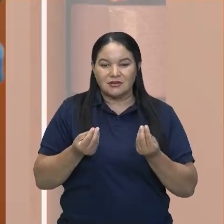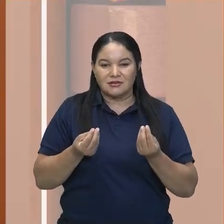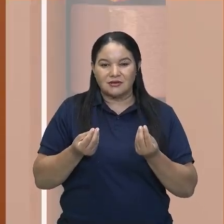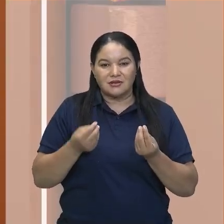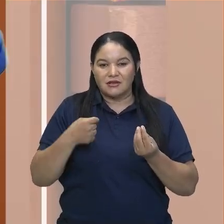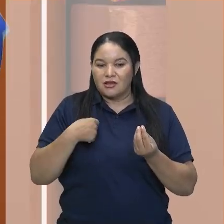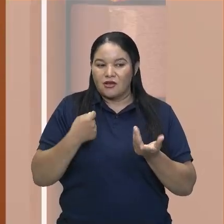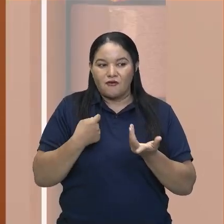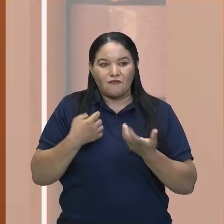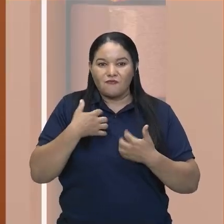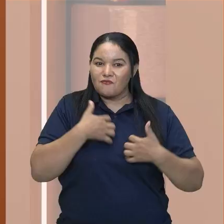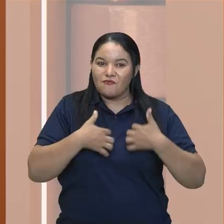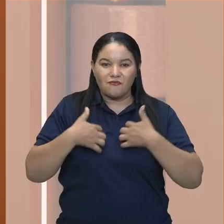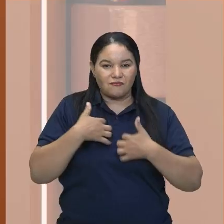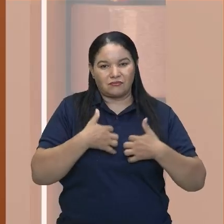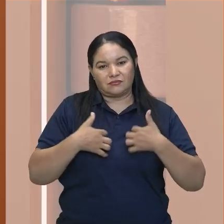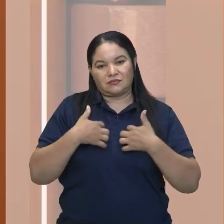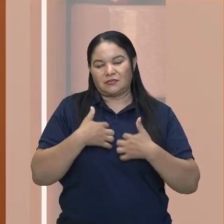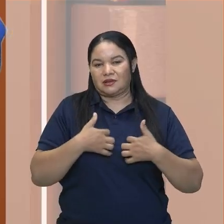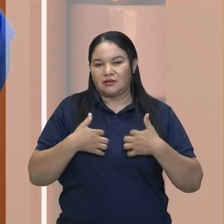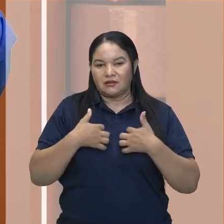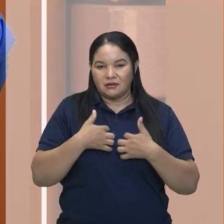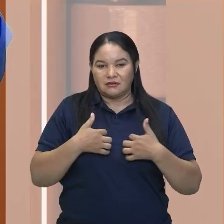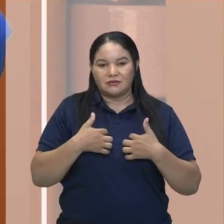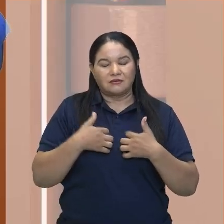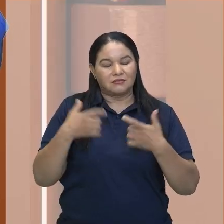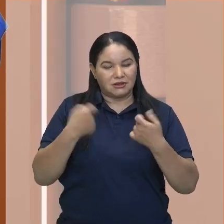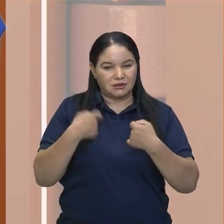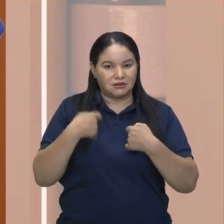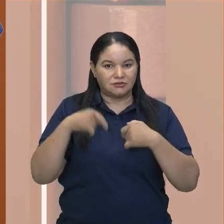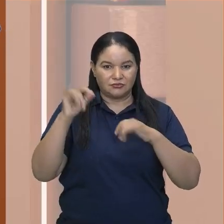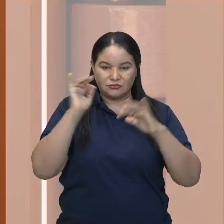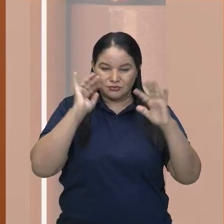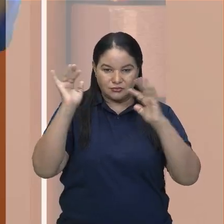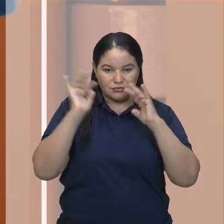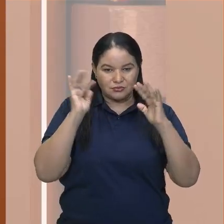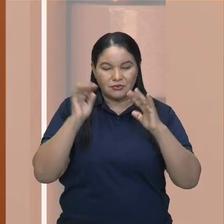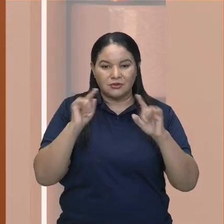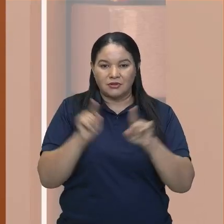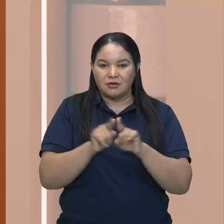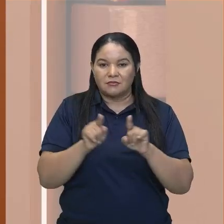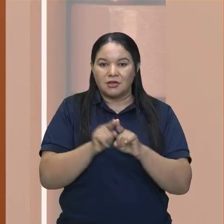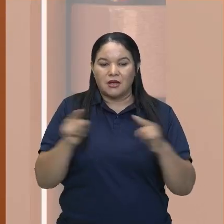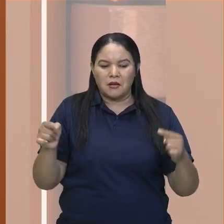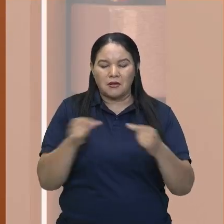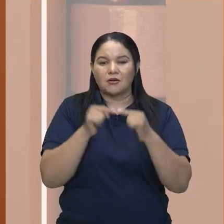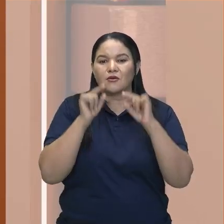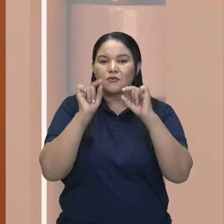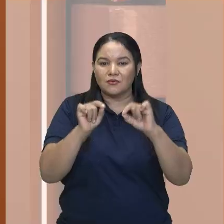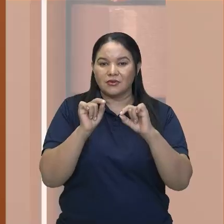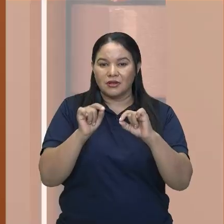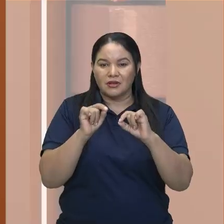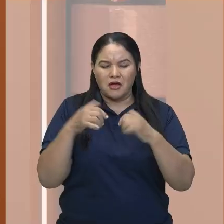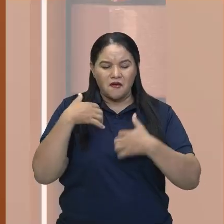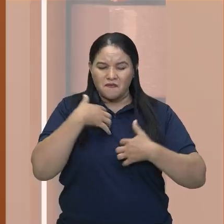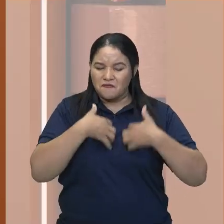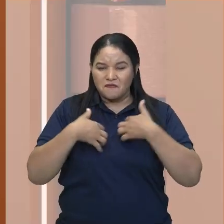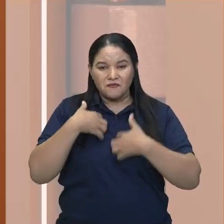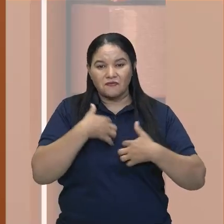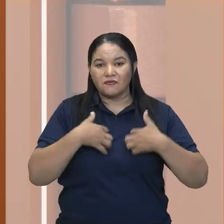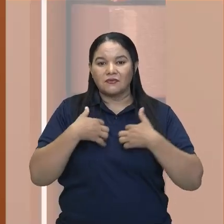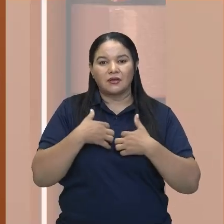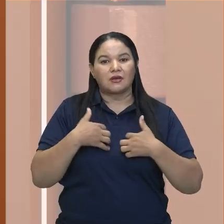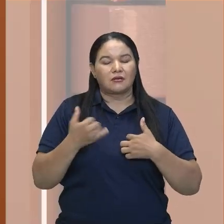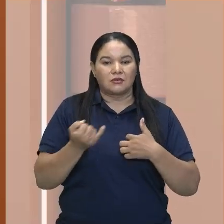eterna angústia. Olha um ponto forte do existencialismo. Essa angústia é importante. Eu tenho que me angustiar